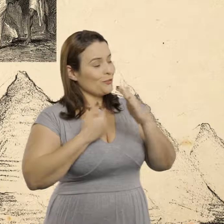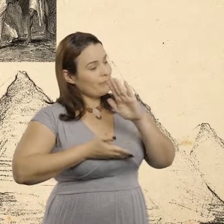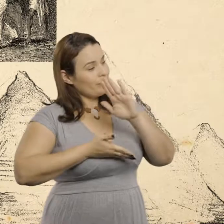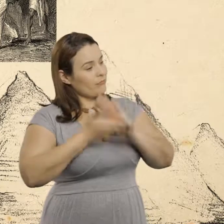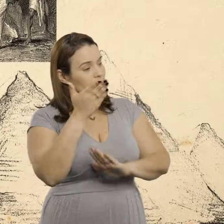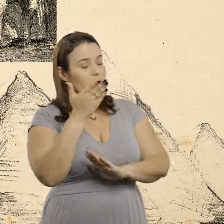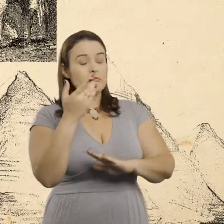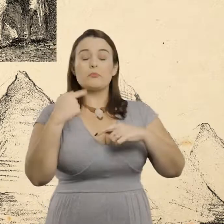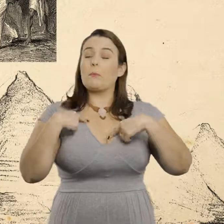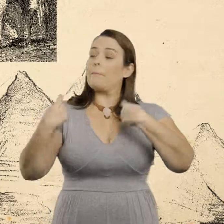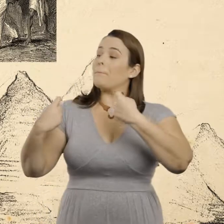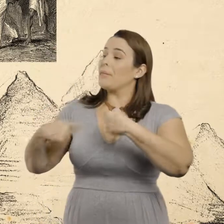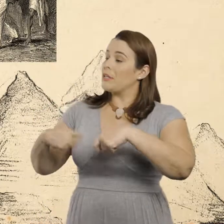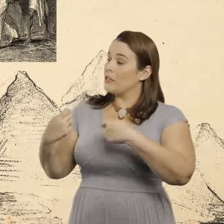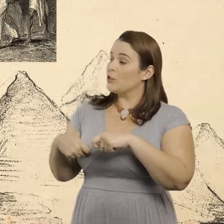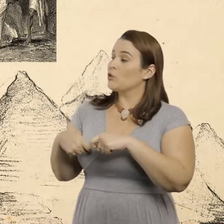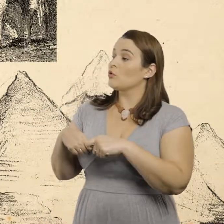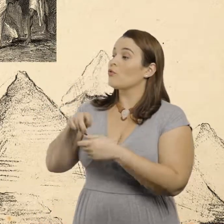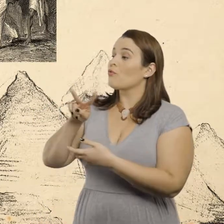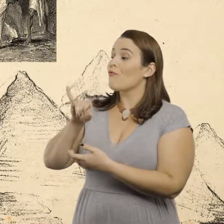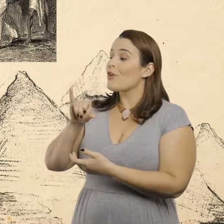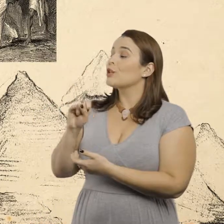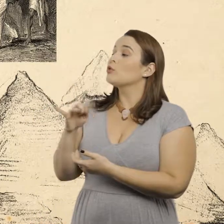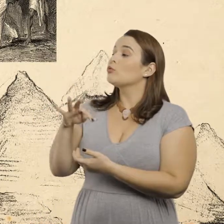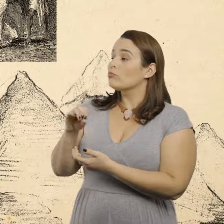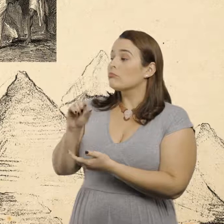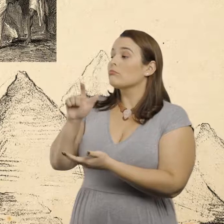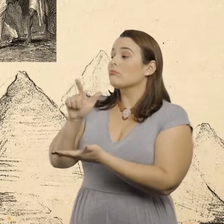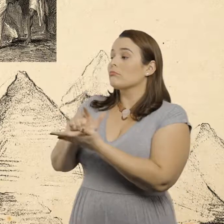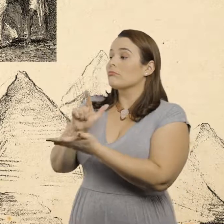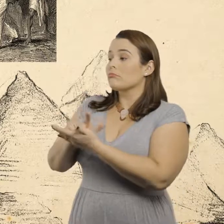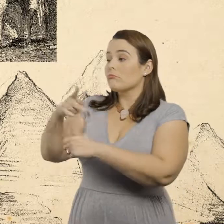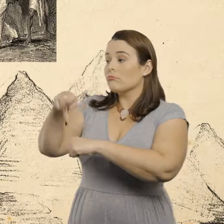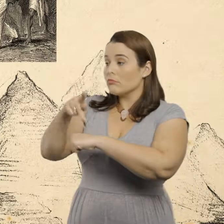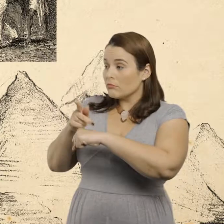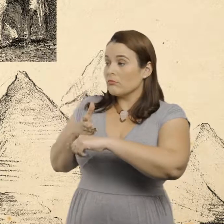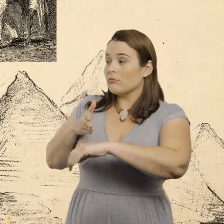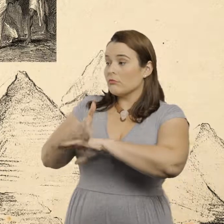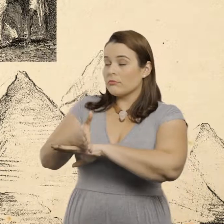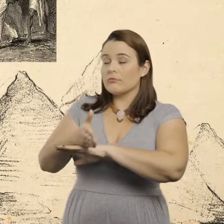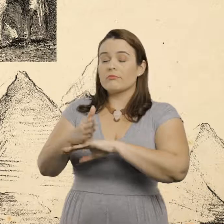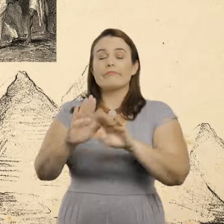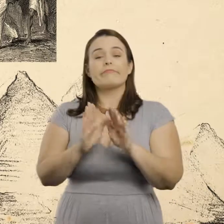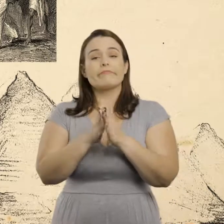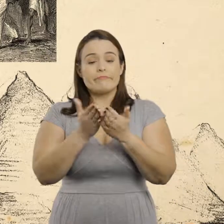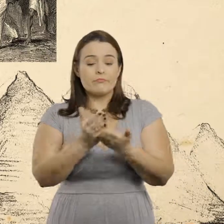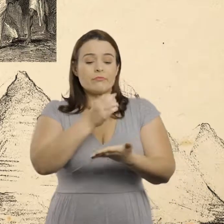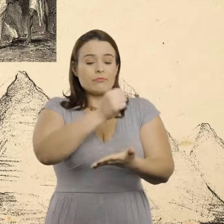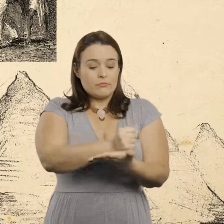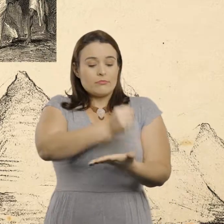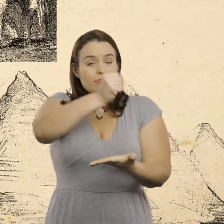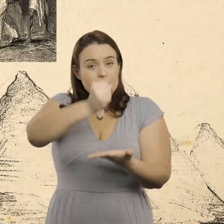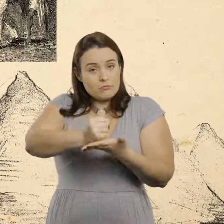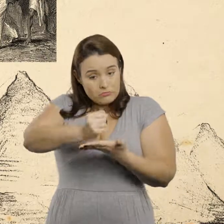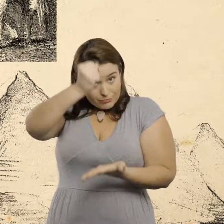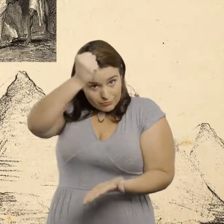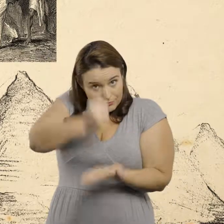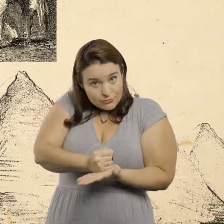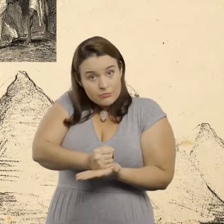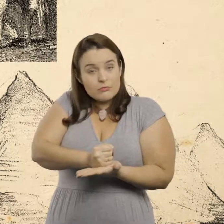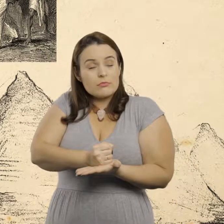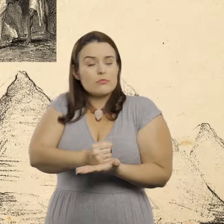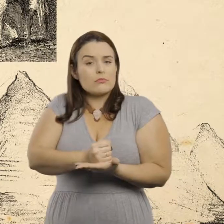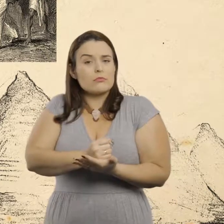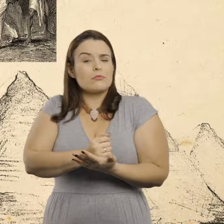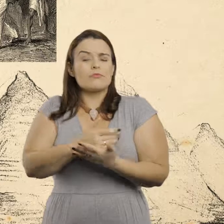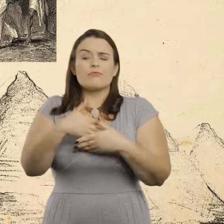Fogg falou que queria o visto para comprovar que passou pelo Egito. O cônsul assinou e carimbou o passaporte. O cônsul disse